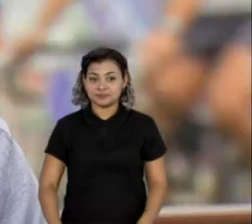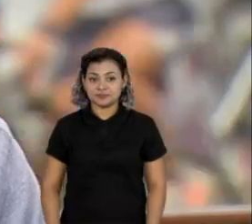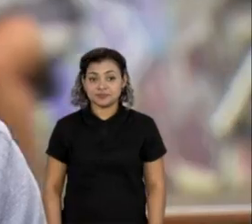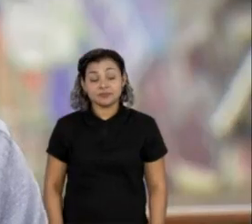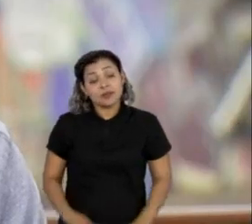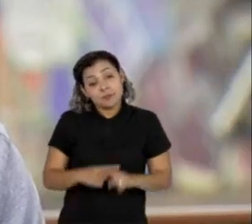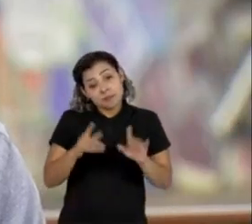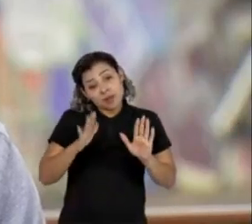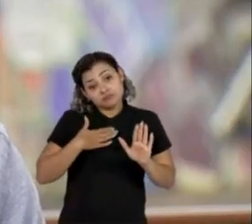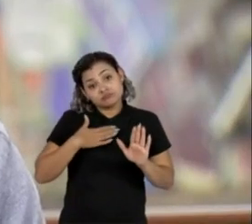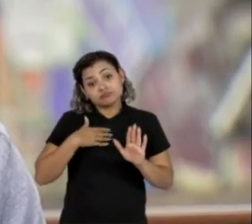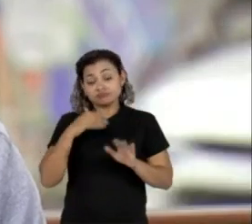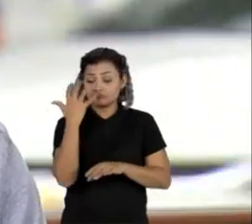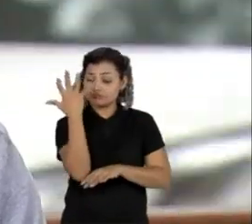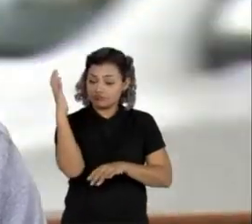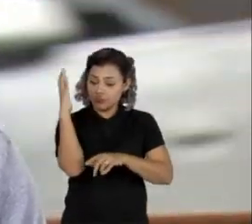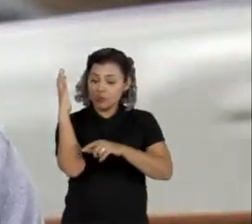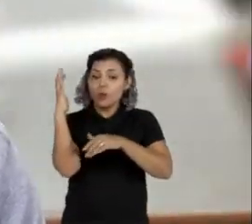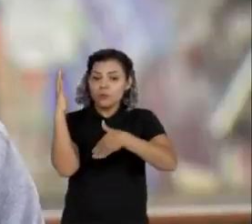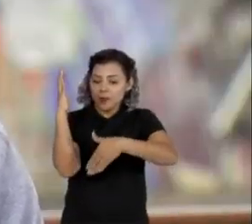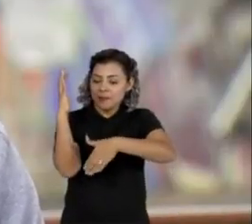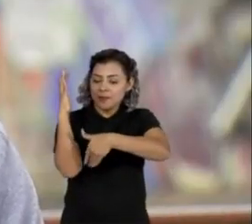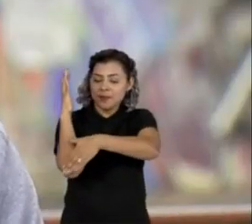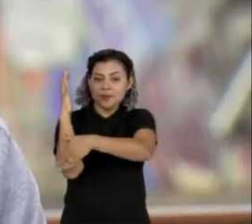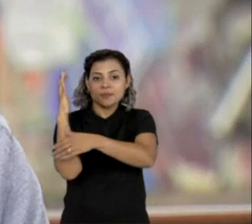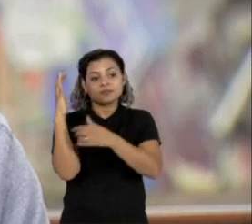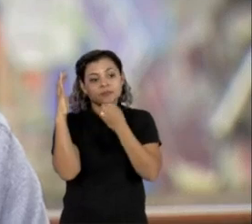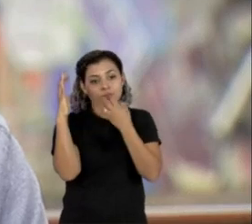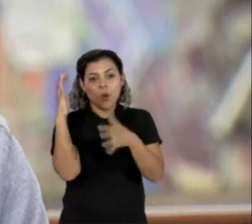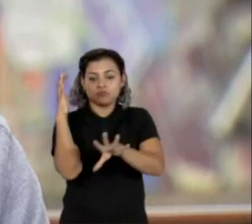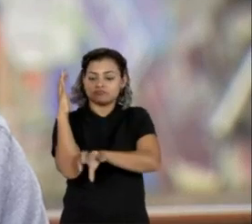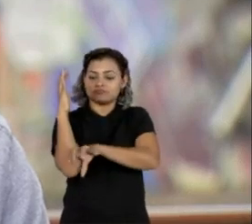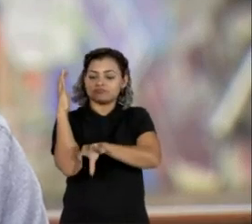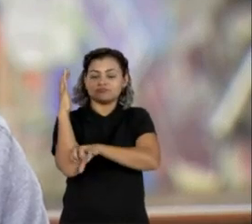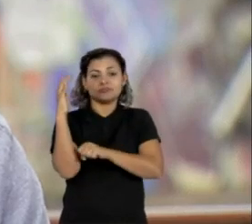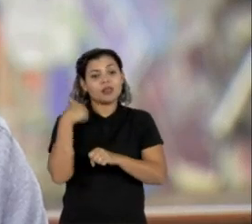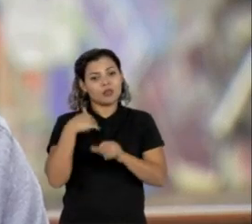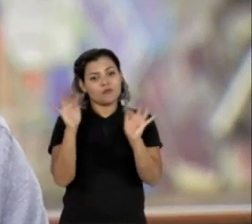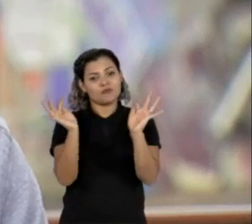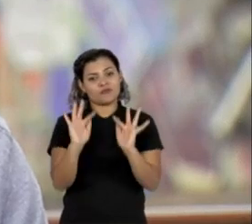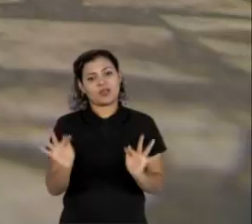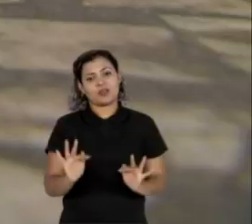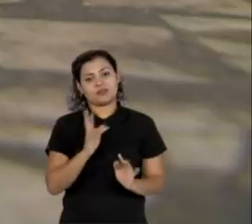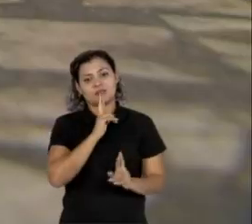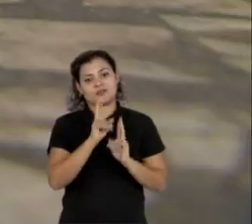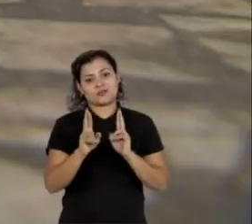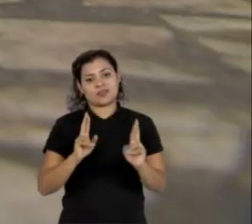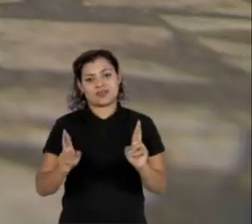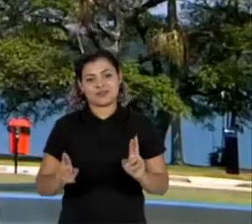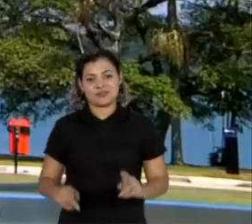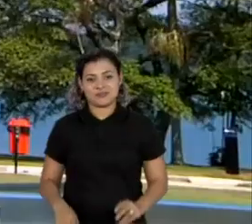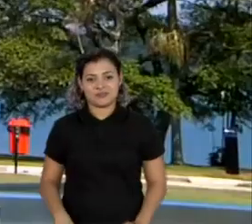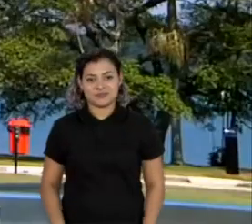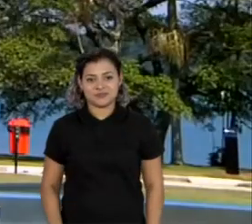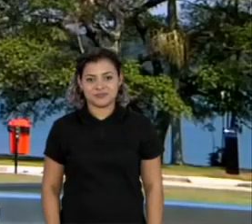Mas essa eu achei que repercutiu bem, assim, eu fiquei muito feliz com o resultado.